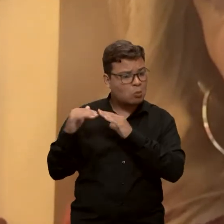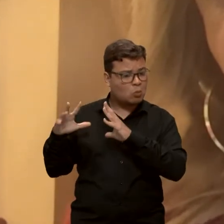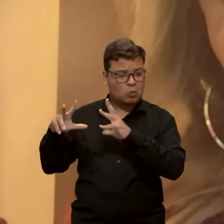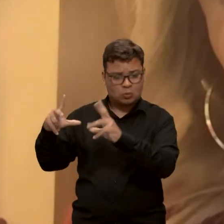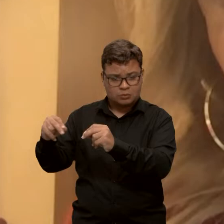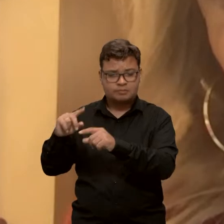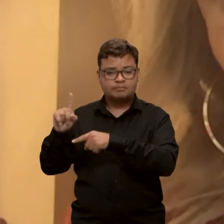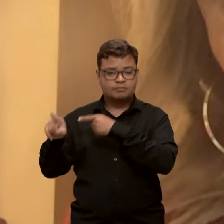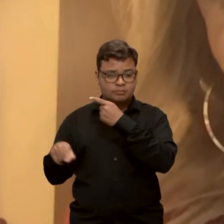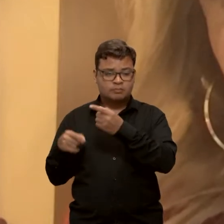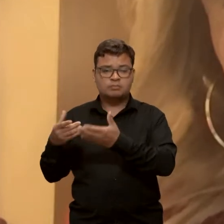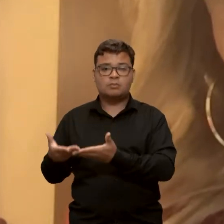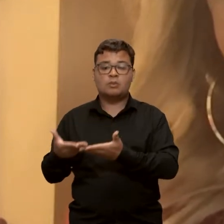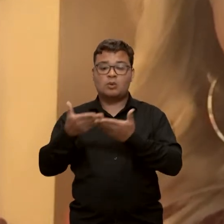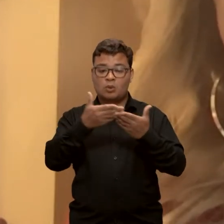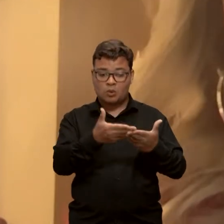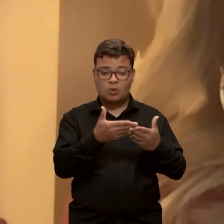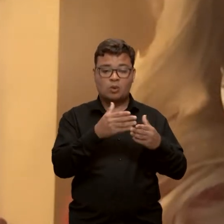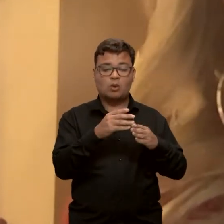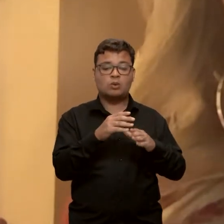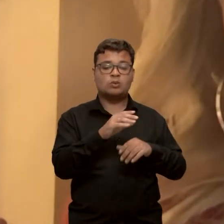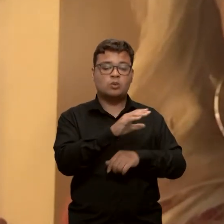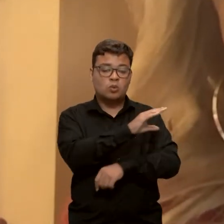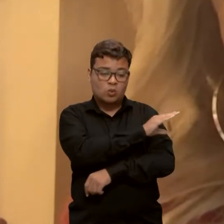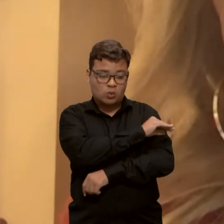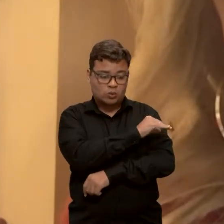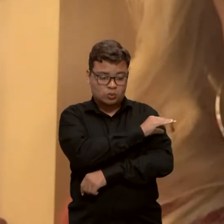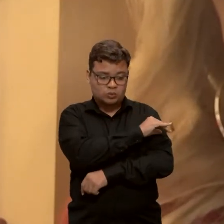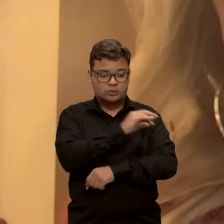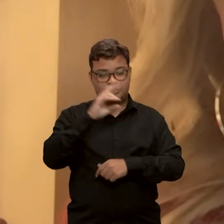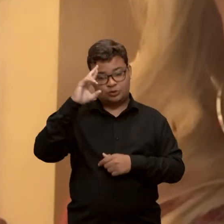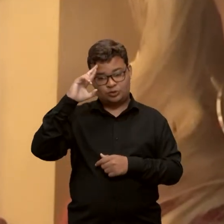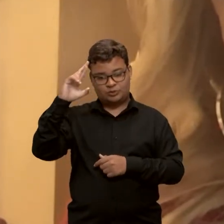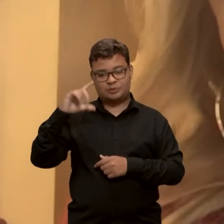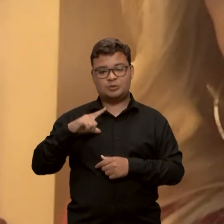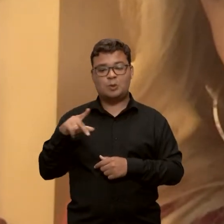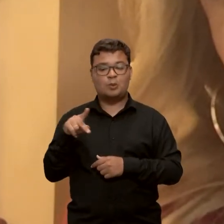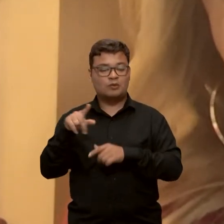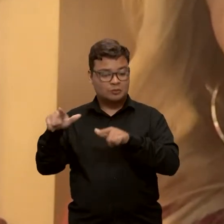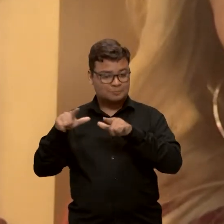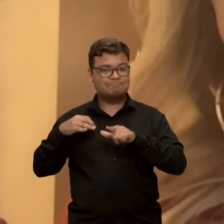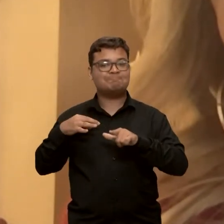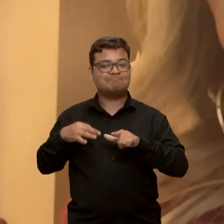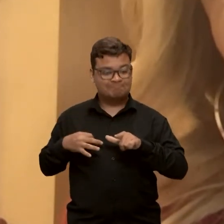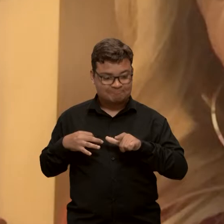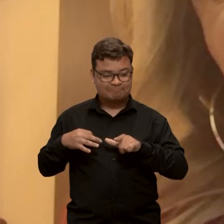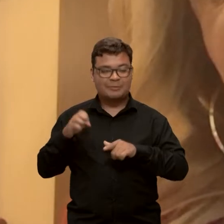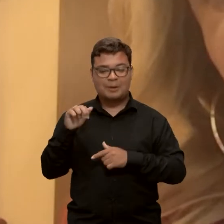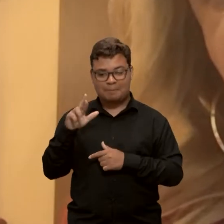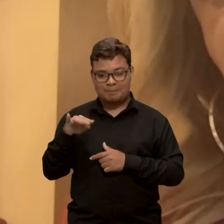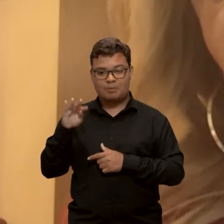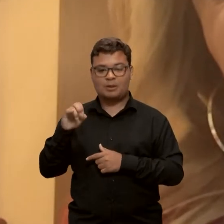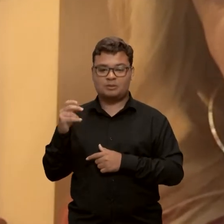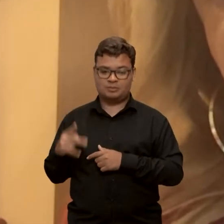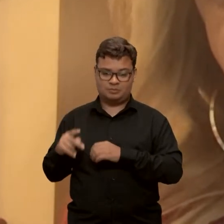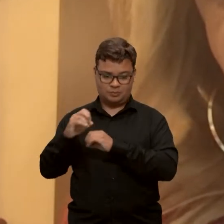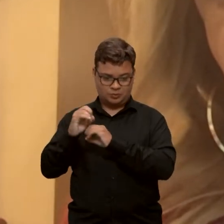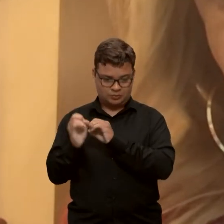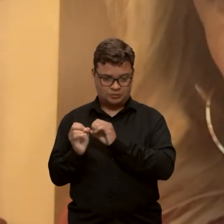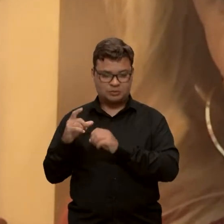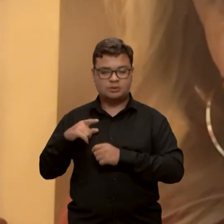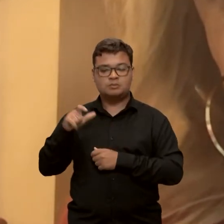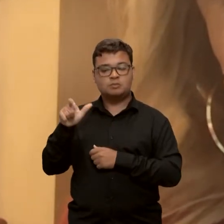diretor, teve um relator, o professor emérito da UFG, doutor Heitor Rosa, que fez o seu